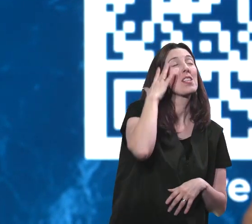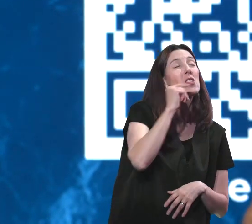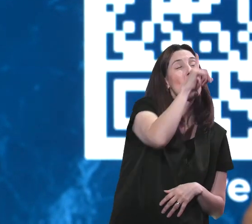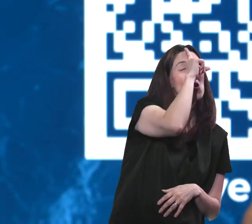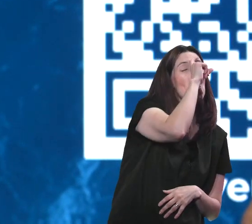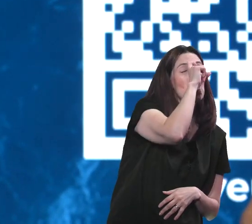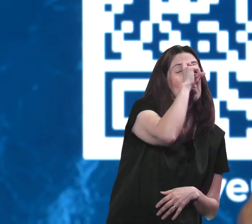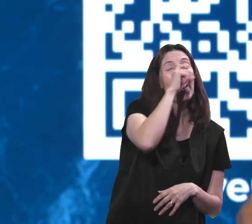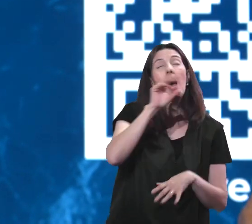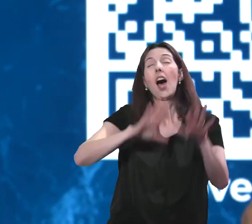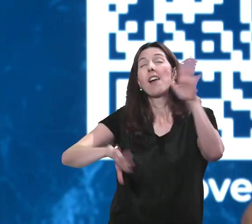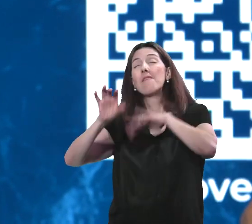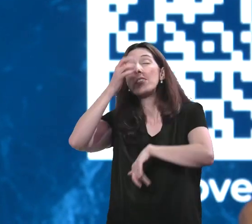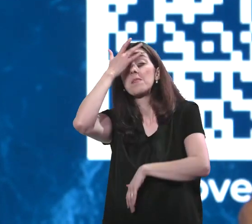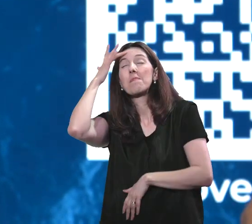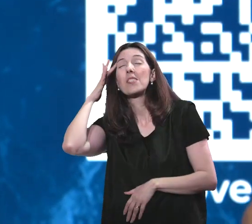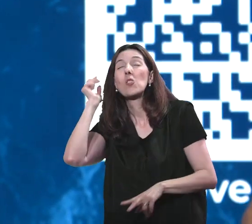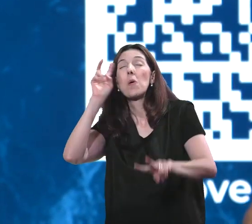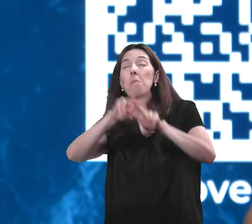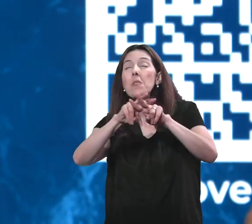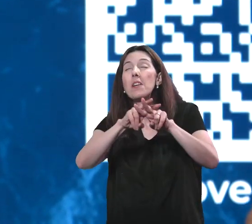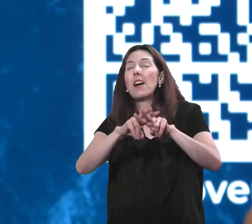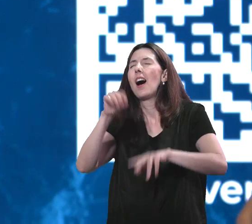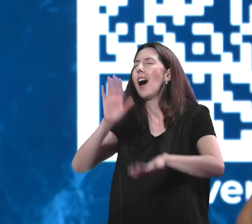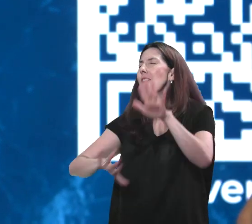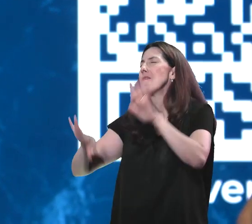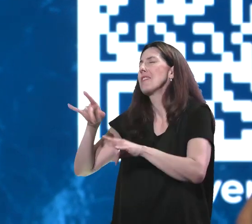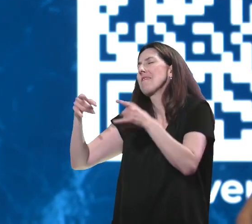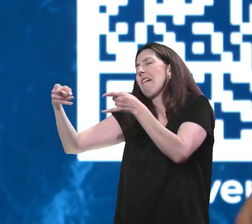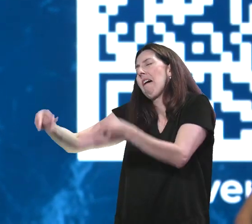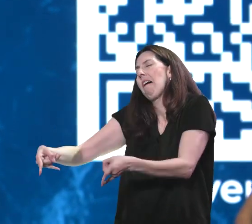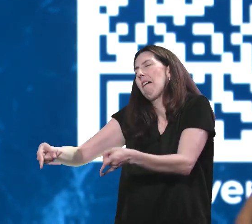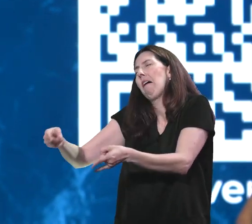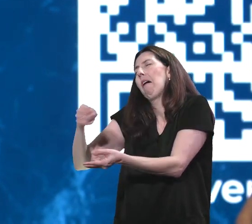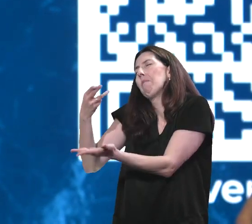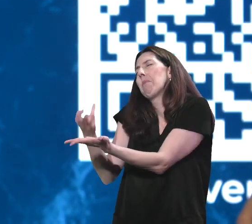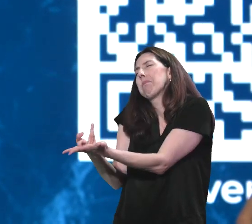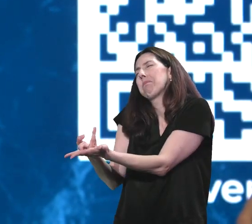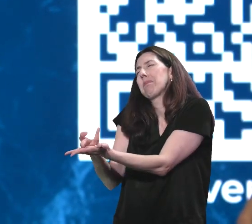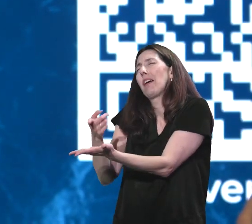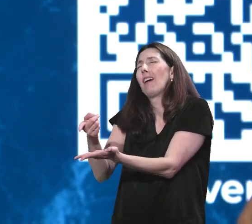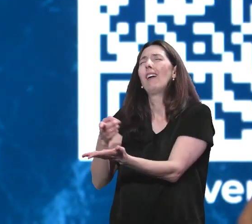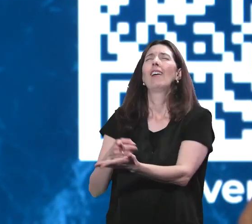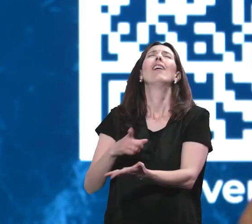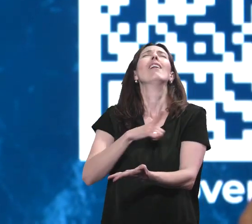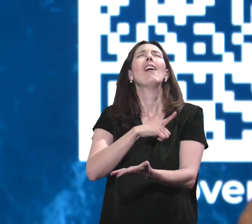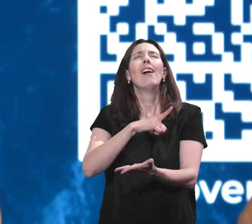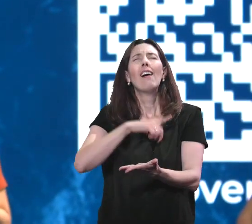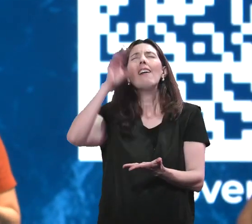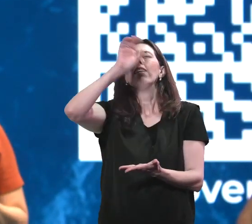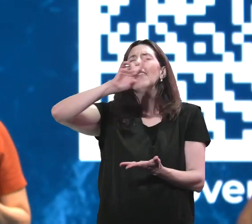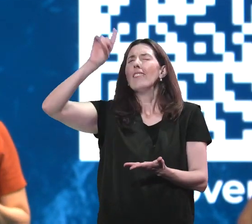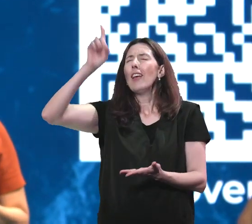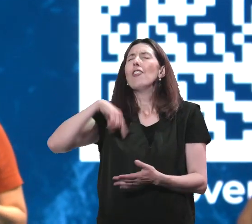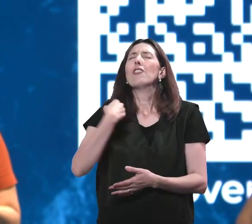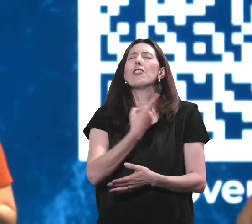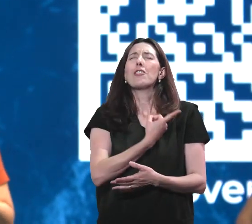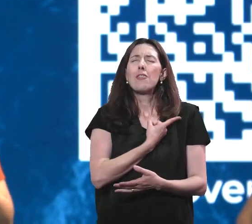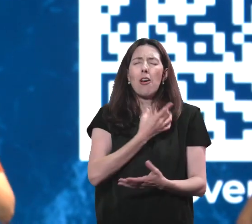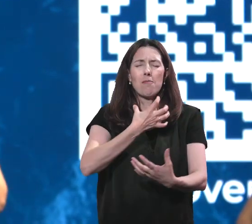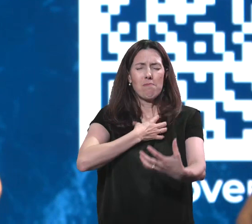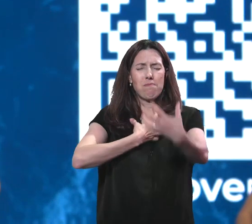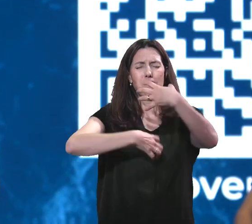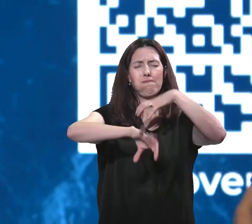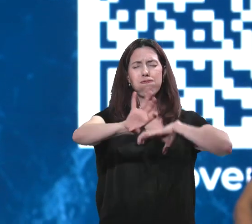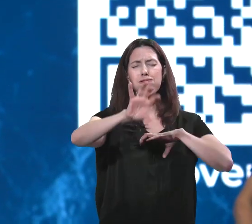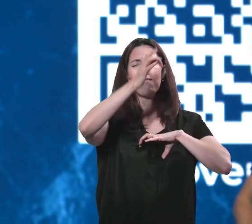visita na prisão, visita na cama, Jesus. Deus, que nós possamos sentir a dor daqueles que sofrem.